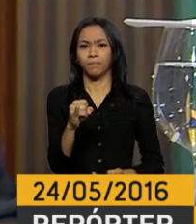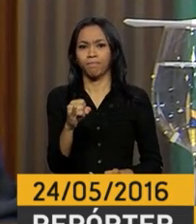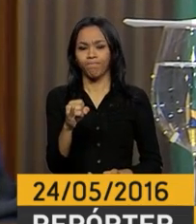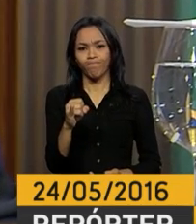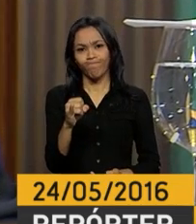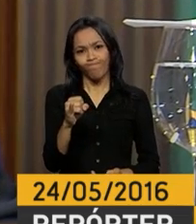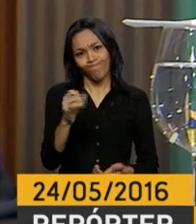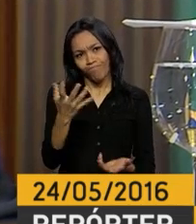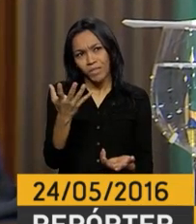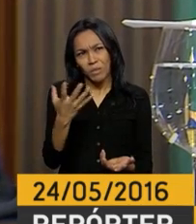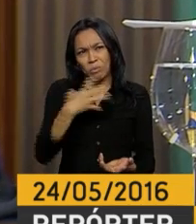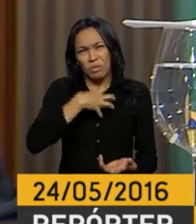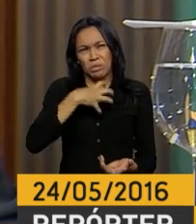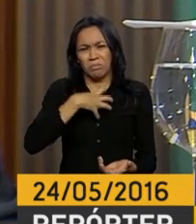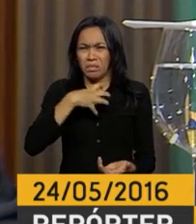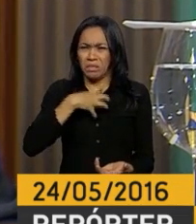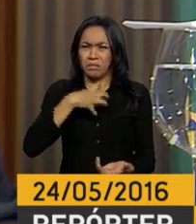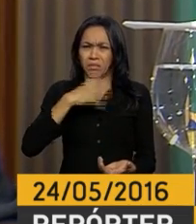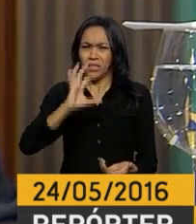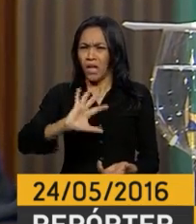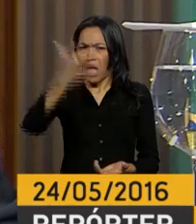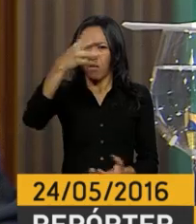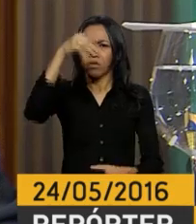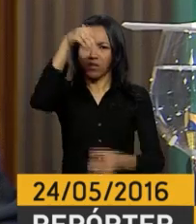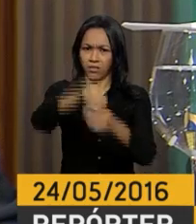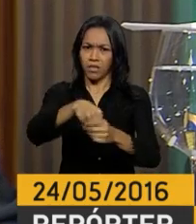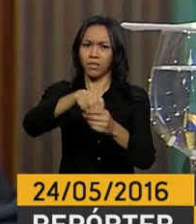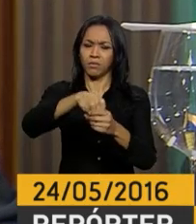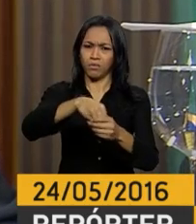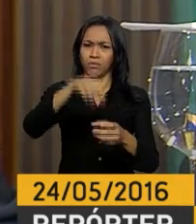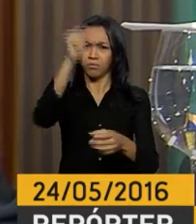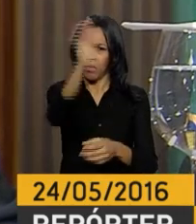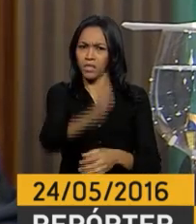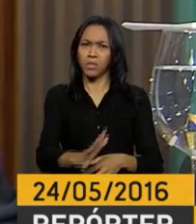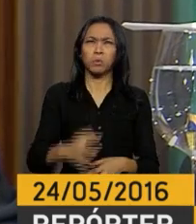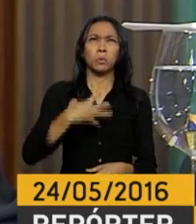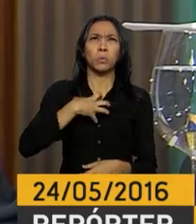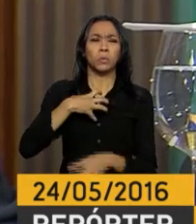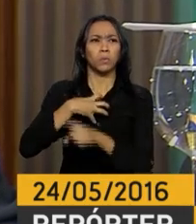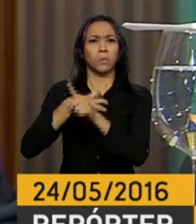ainda existente no país, não seria de uma gravidade